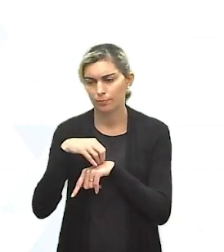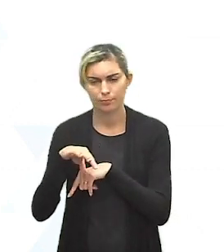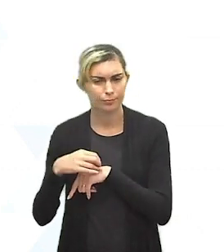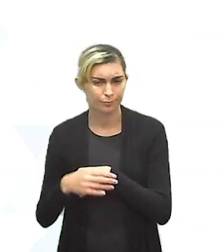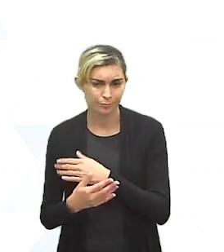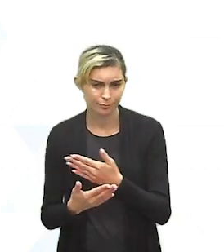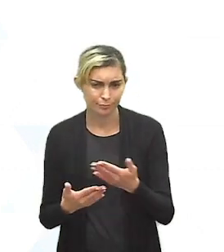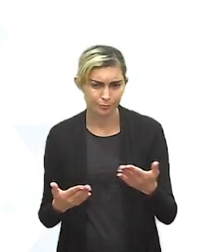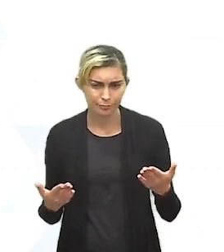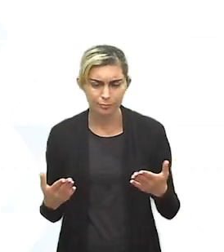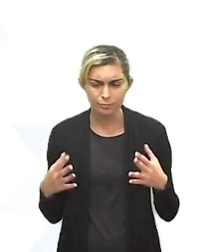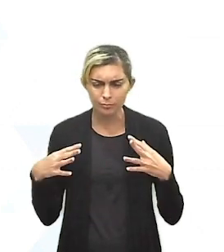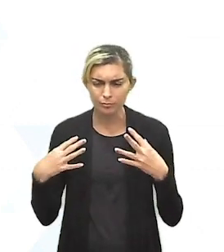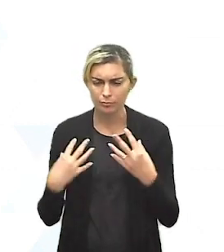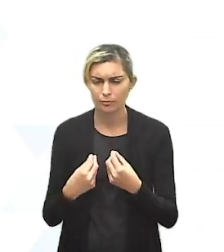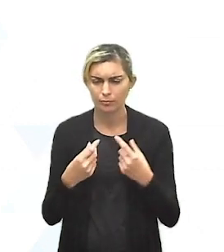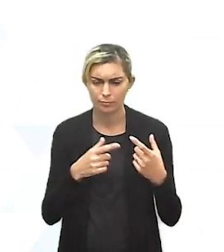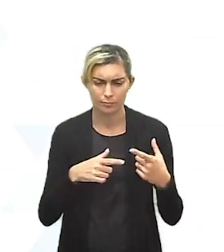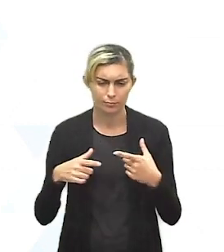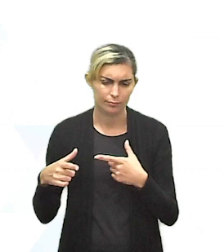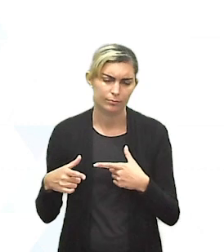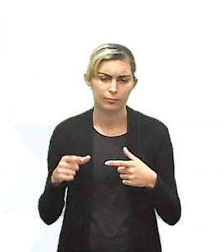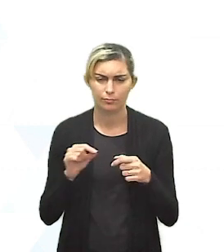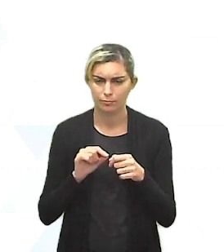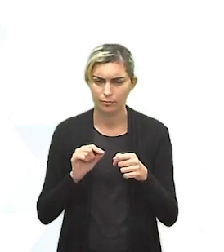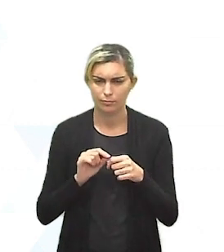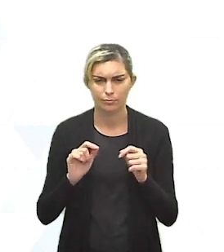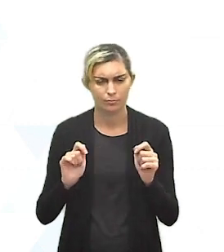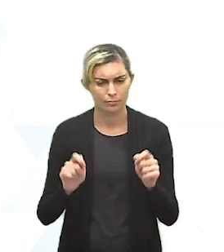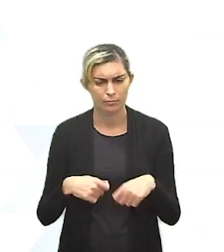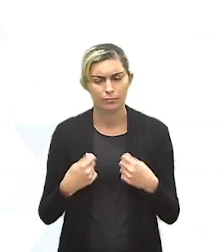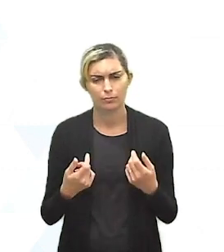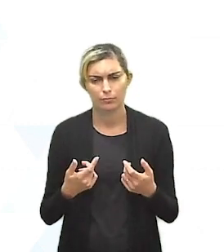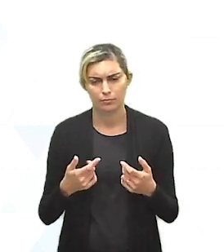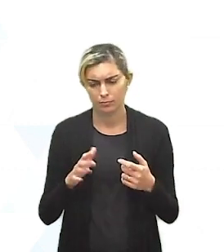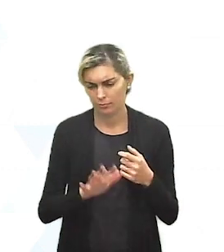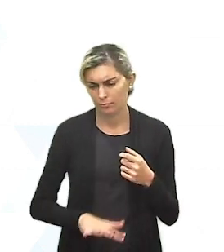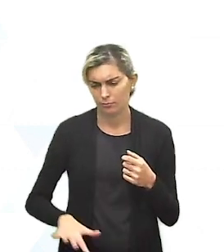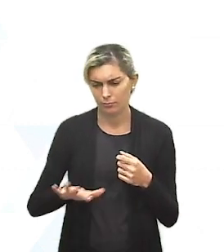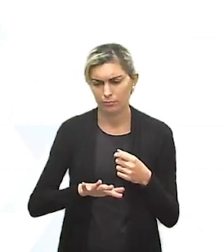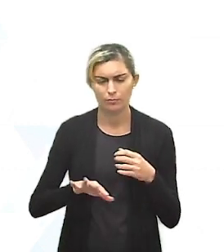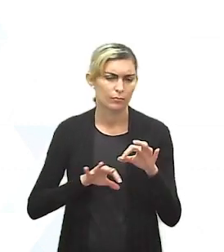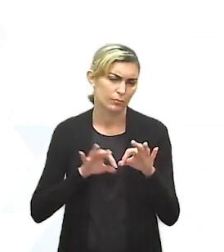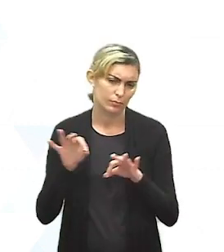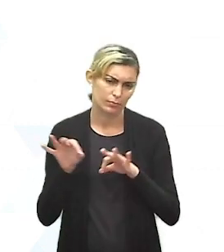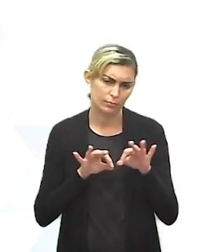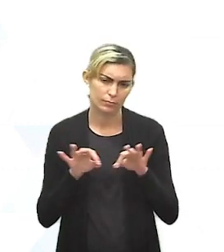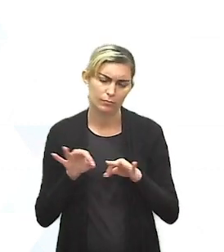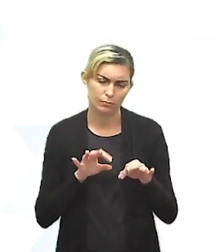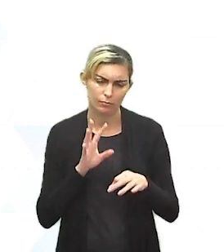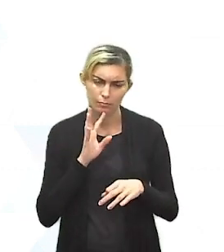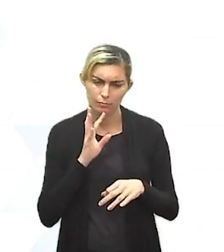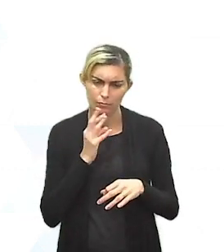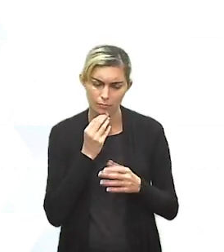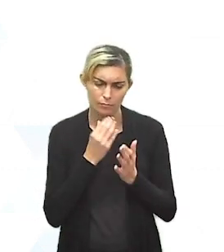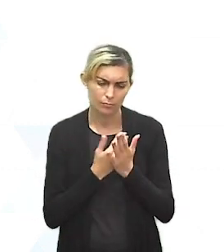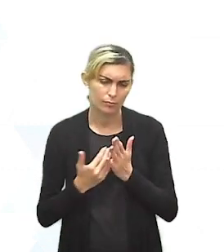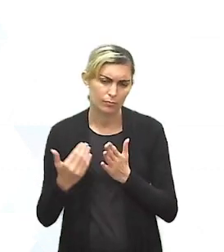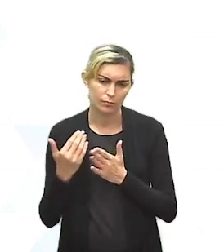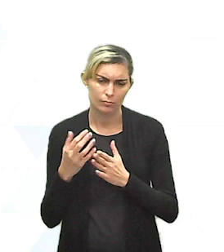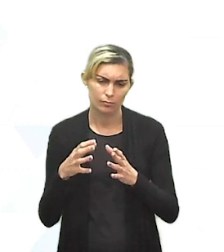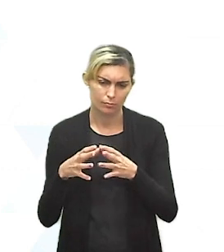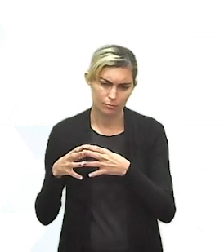conhecimento entre todos os setores, fazendo com que as áreas da organização se conheçam melhor, se